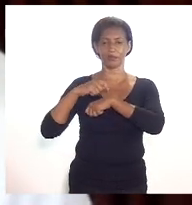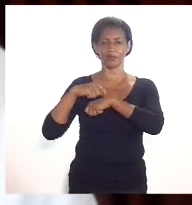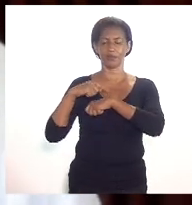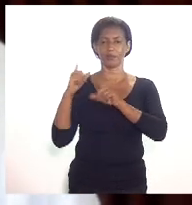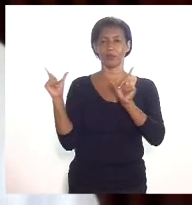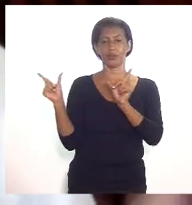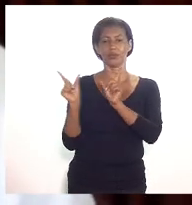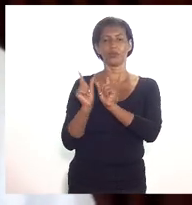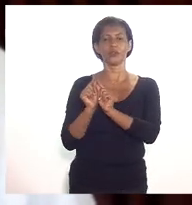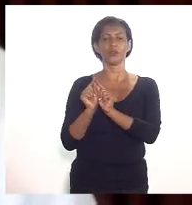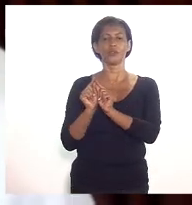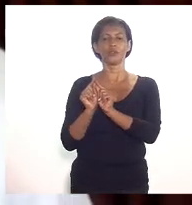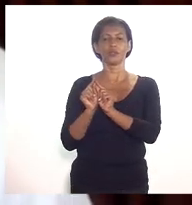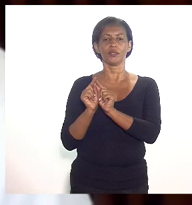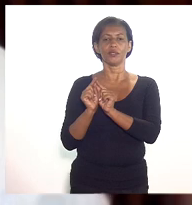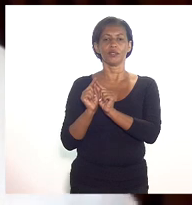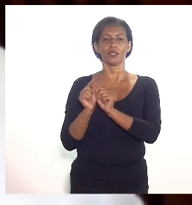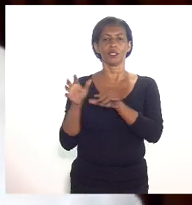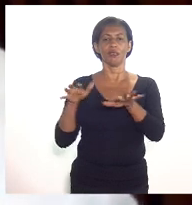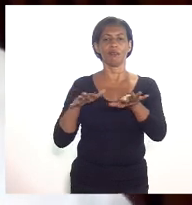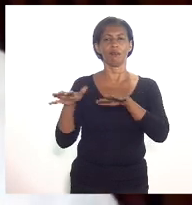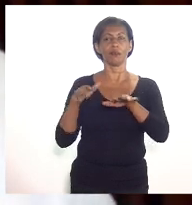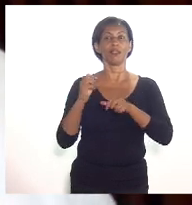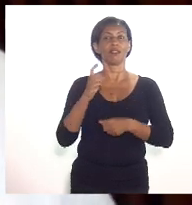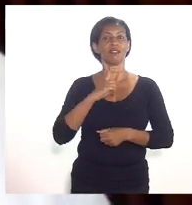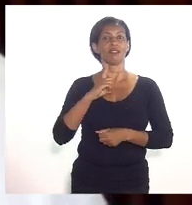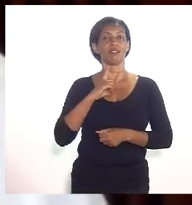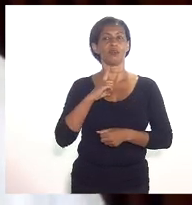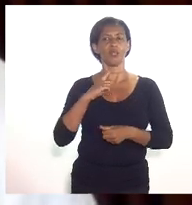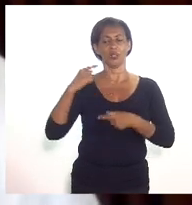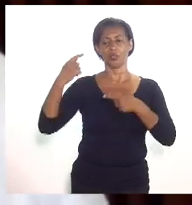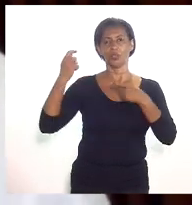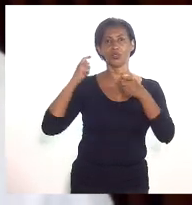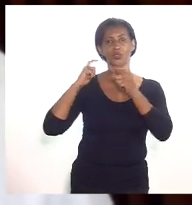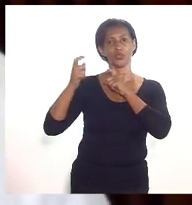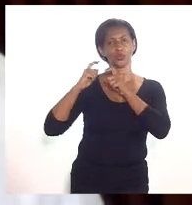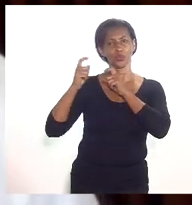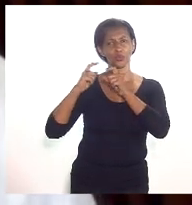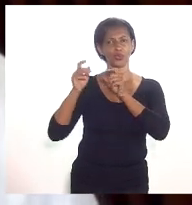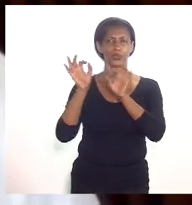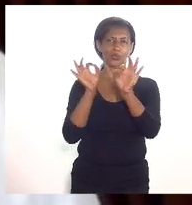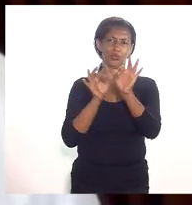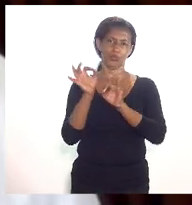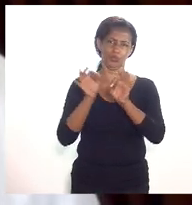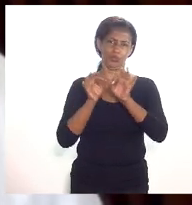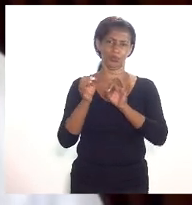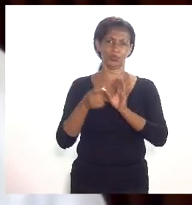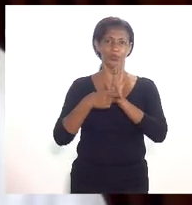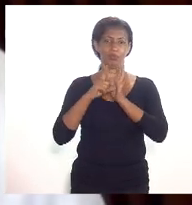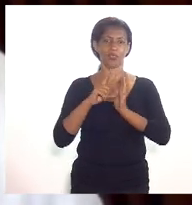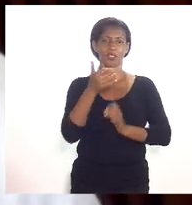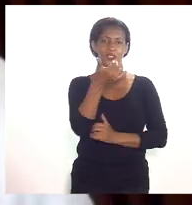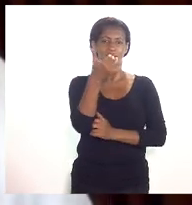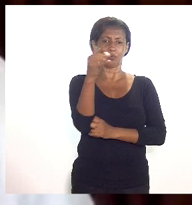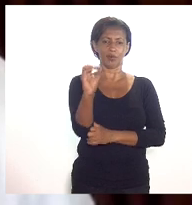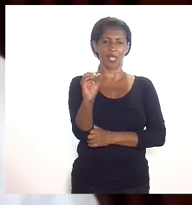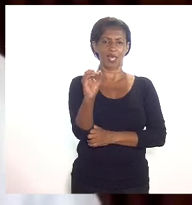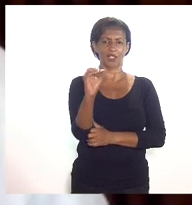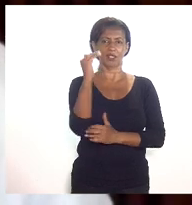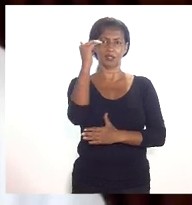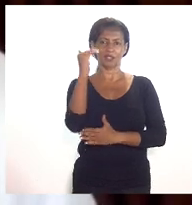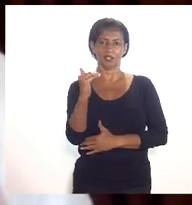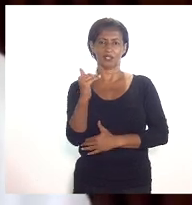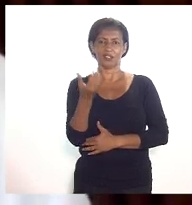diminuiu e remotamente a gente tem discutido com mais tempo os projetos. Mas está acatada, antes eram 10 para cada parecerista, hoje são